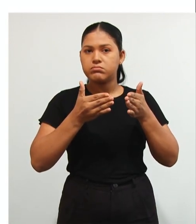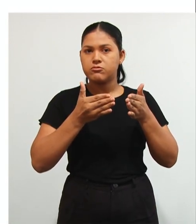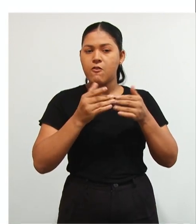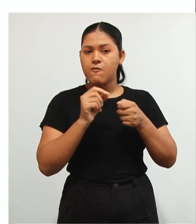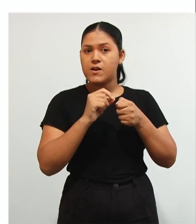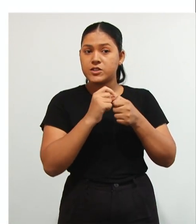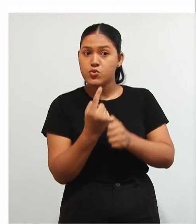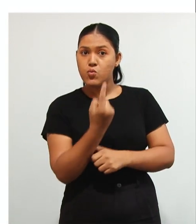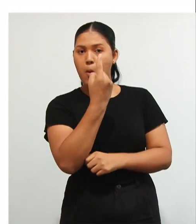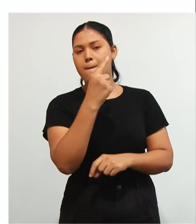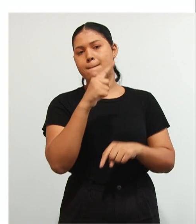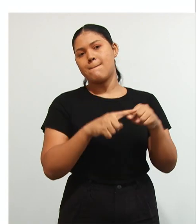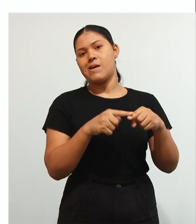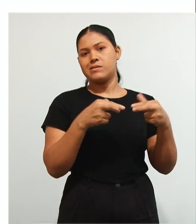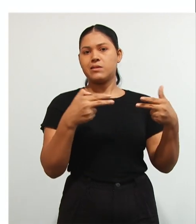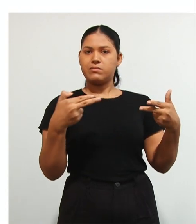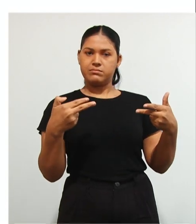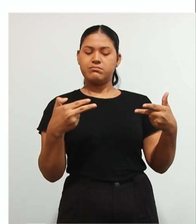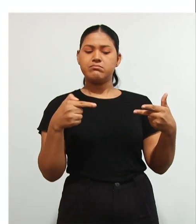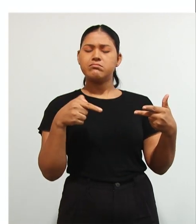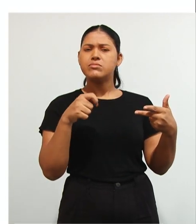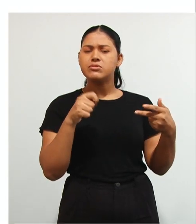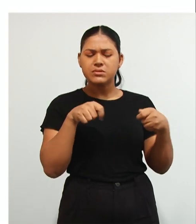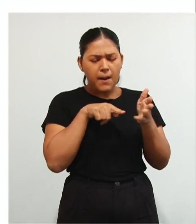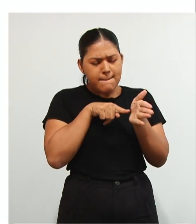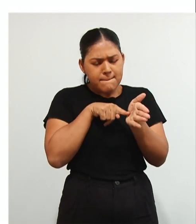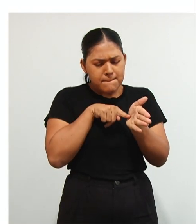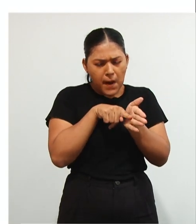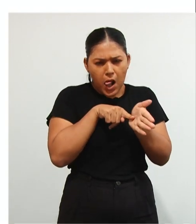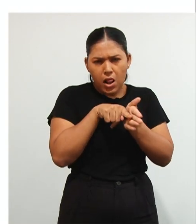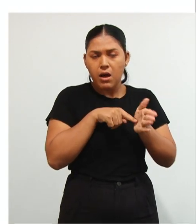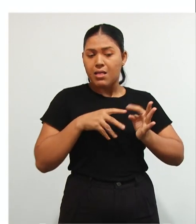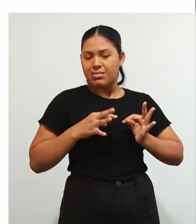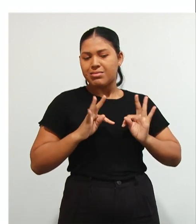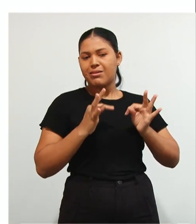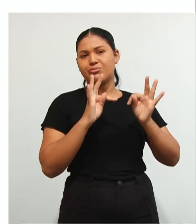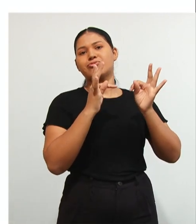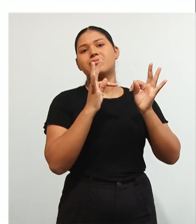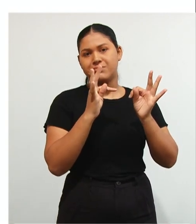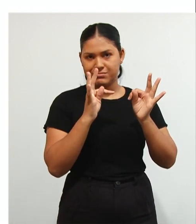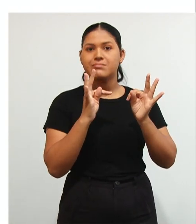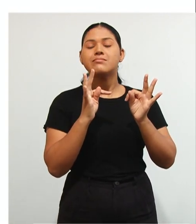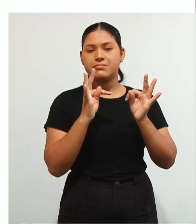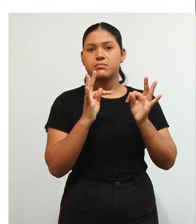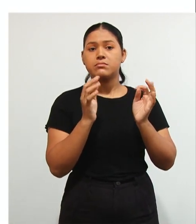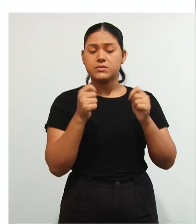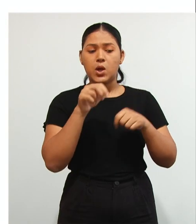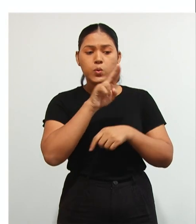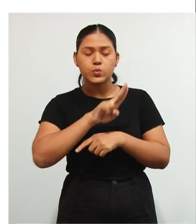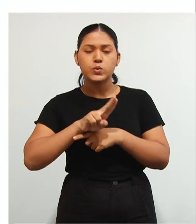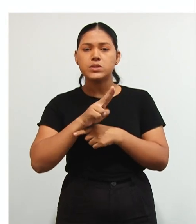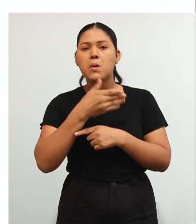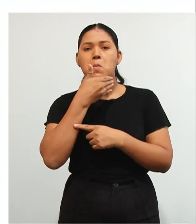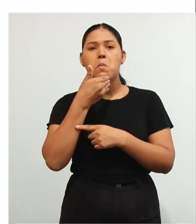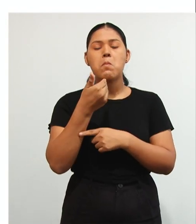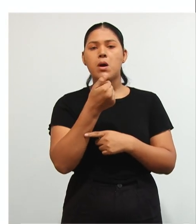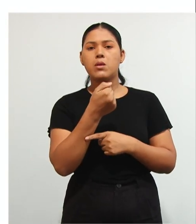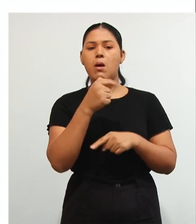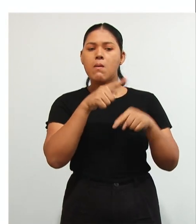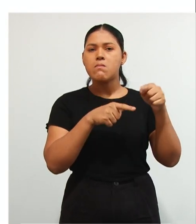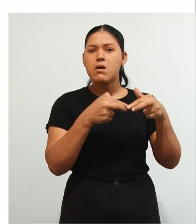públicas pela industrialização, porque a industrialização envolve uma mão de obra mais capacitada e mais bem remunerada. Por isso que